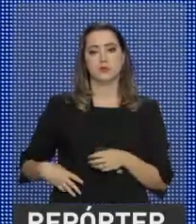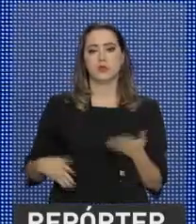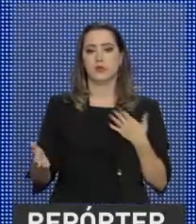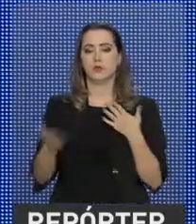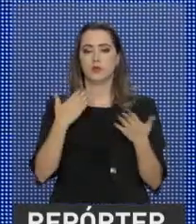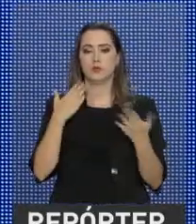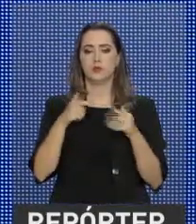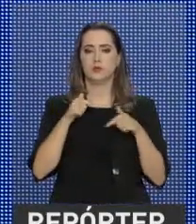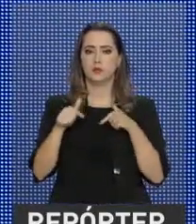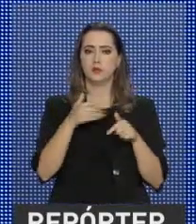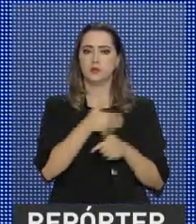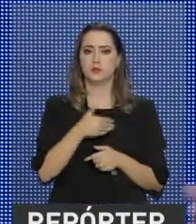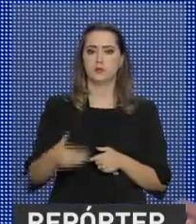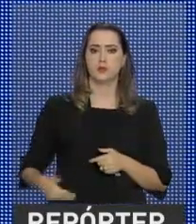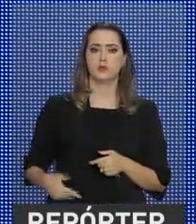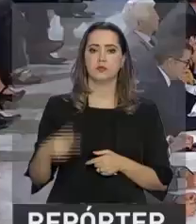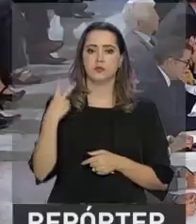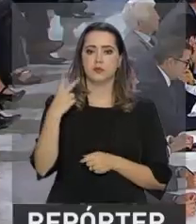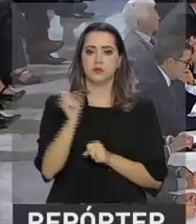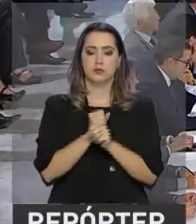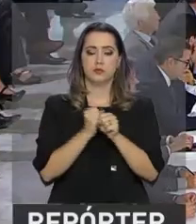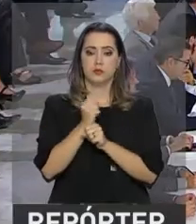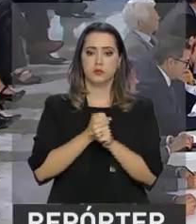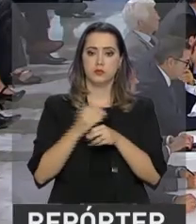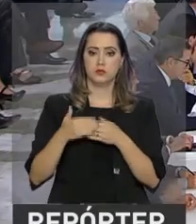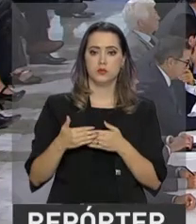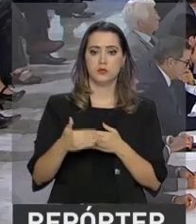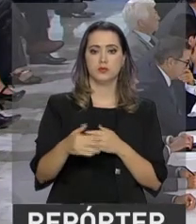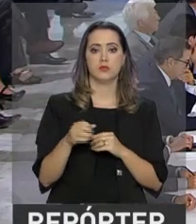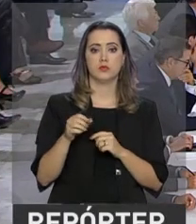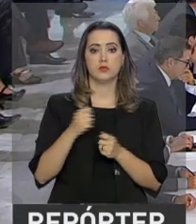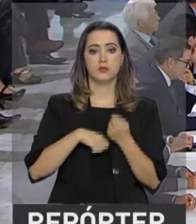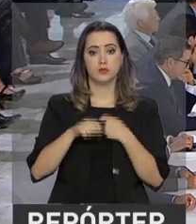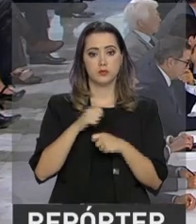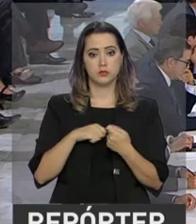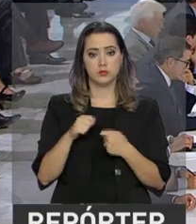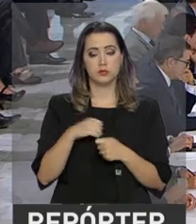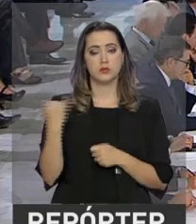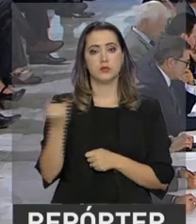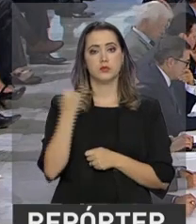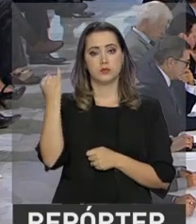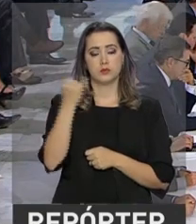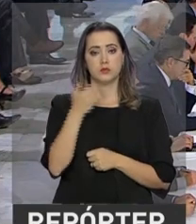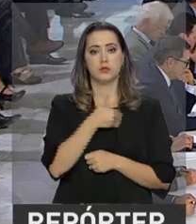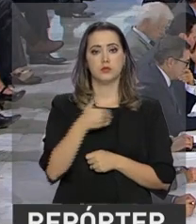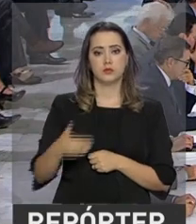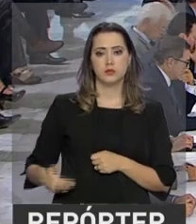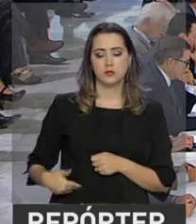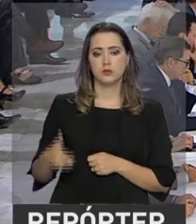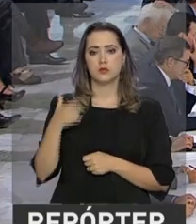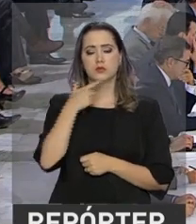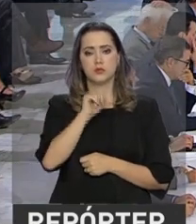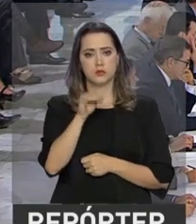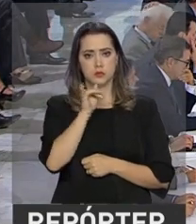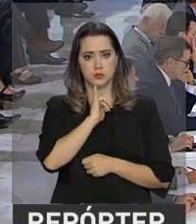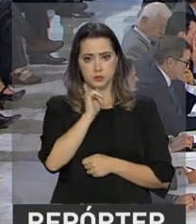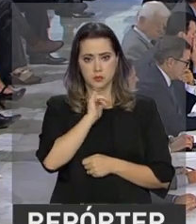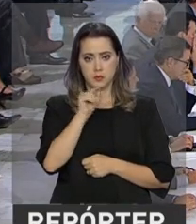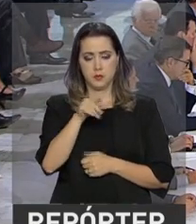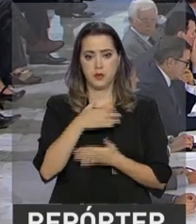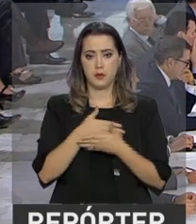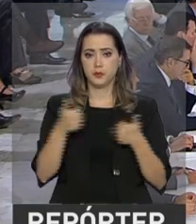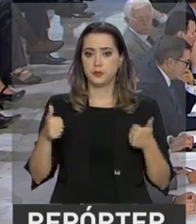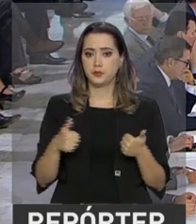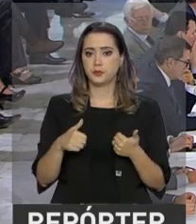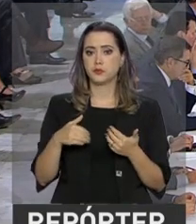das ações do governo nos últimos 2 anos. Na área da economia, destacou que o seu governo conseguiu, por exemplo,